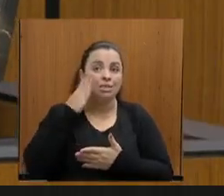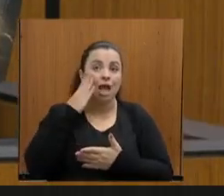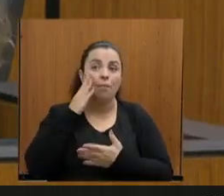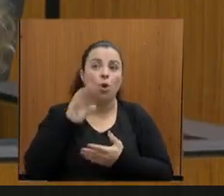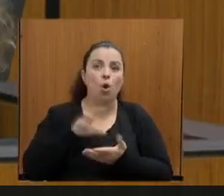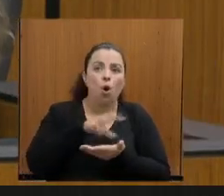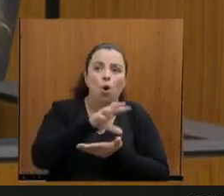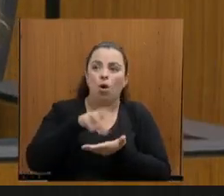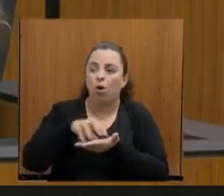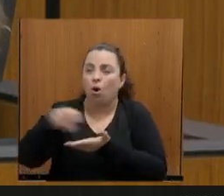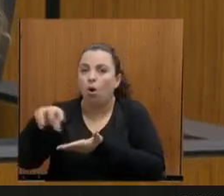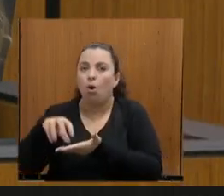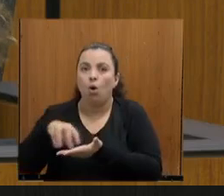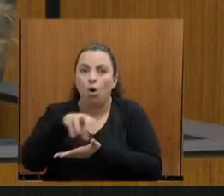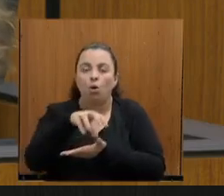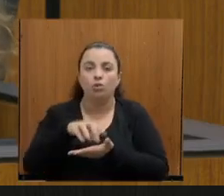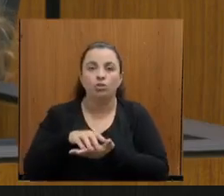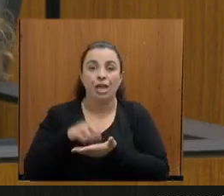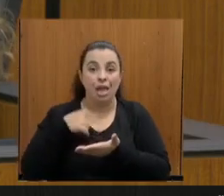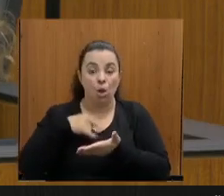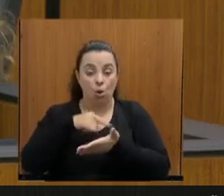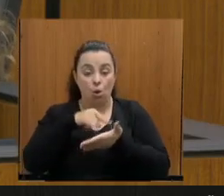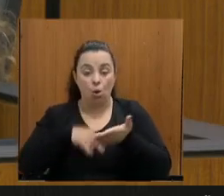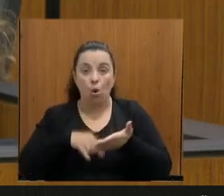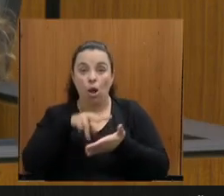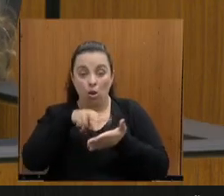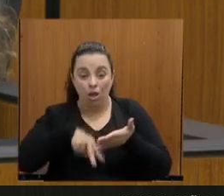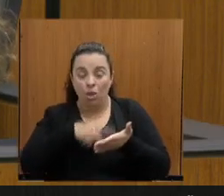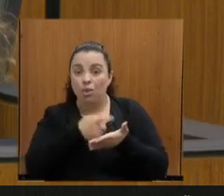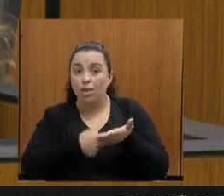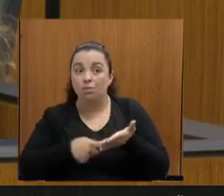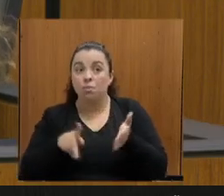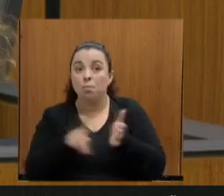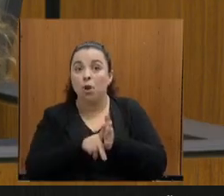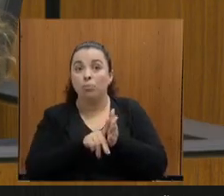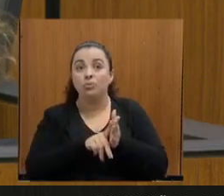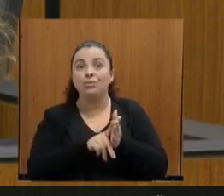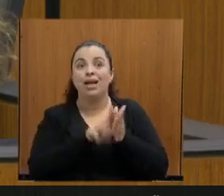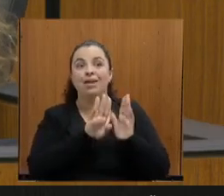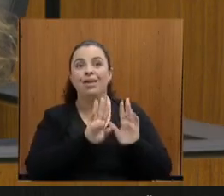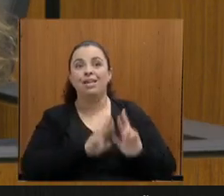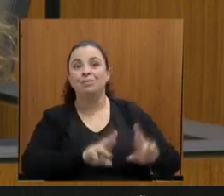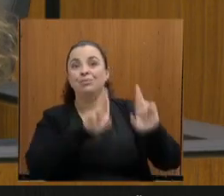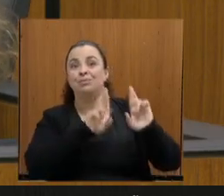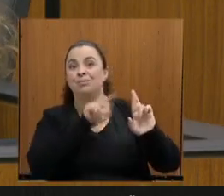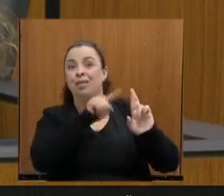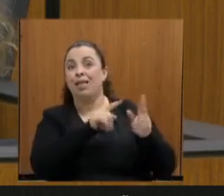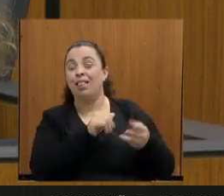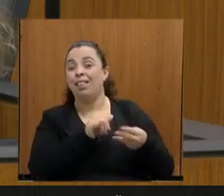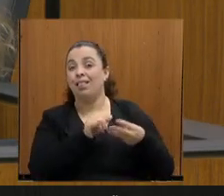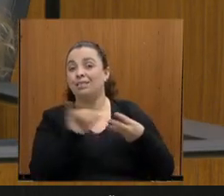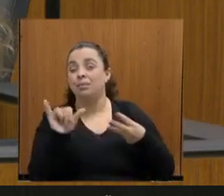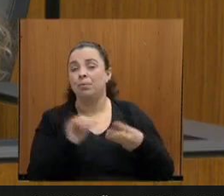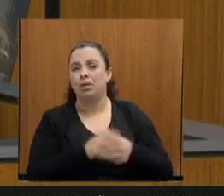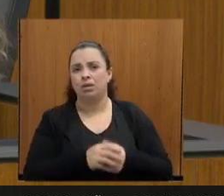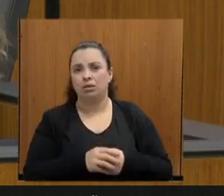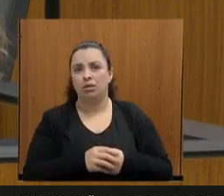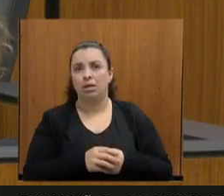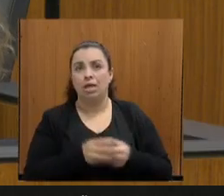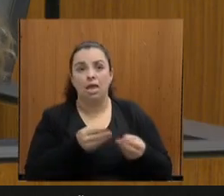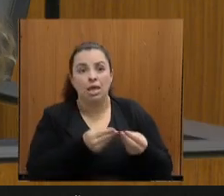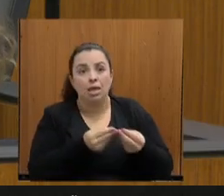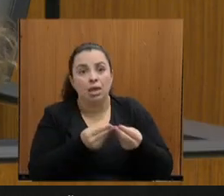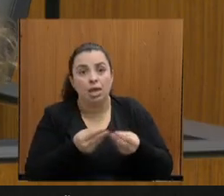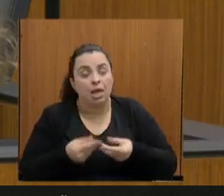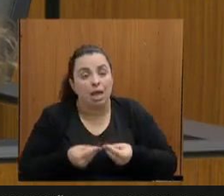eu li o que o que é para ser migue tá muito Claro no relatório encaminhar encaminhar